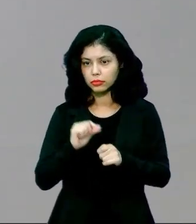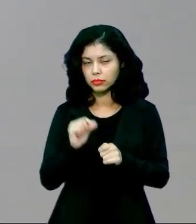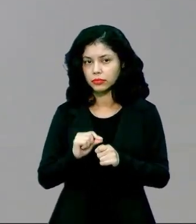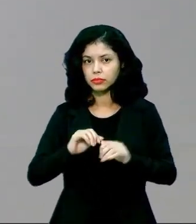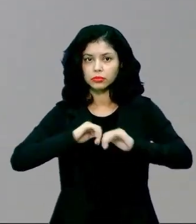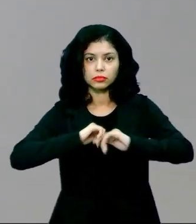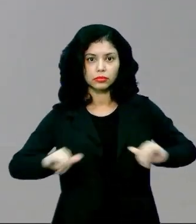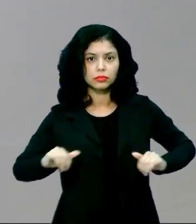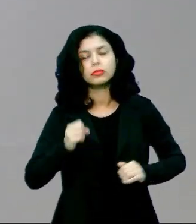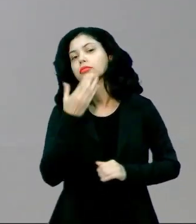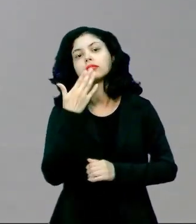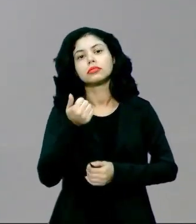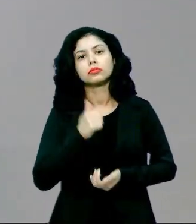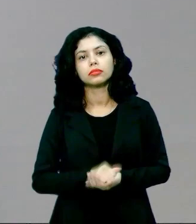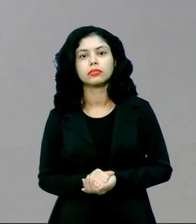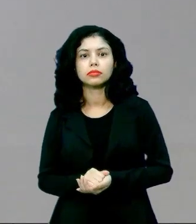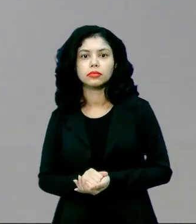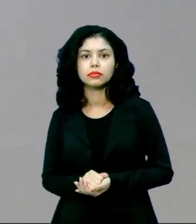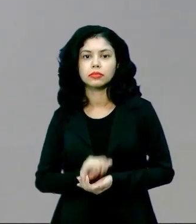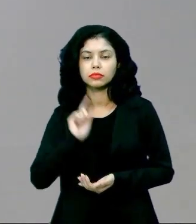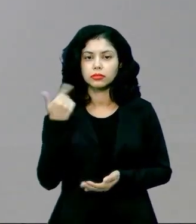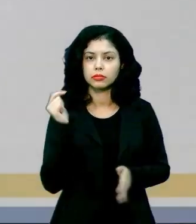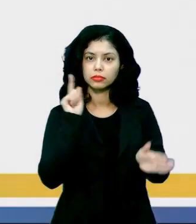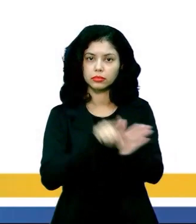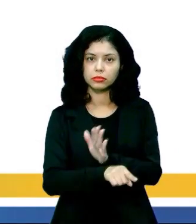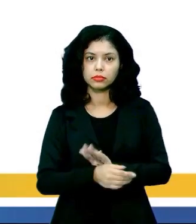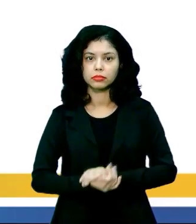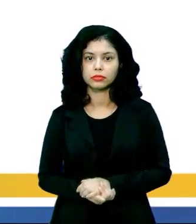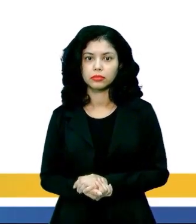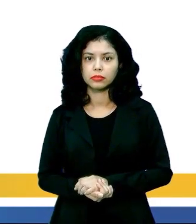uma dissociação. Tudo bem? Vamos à próxima questão.